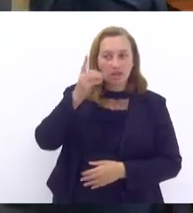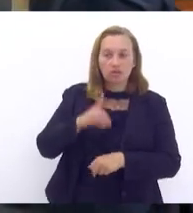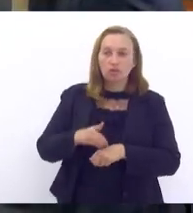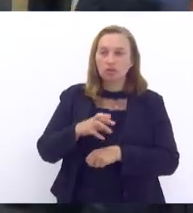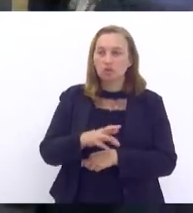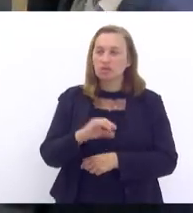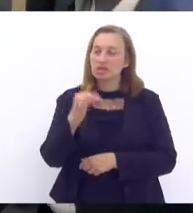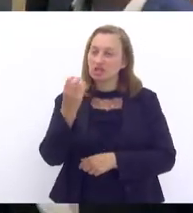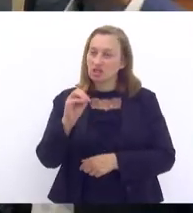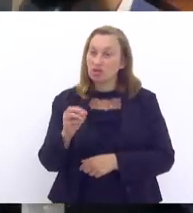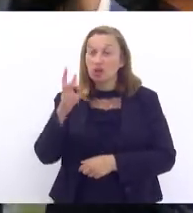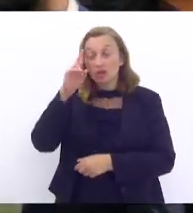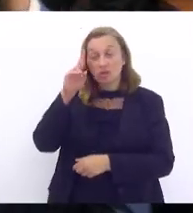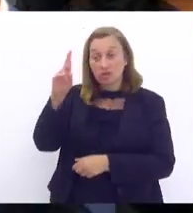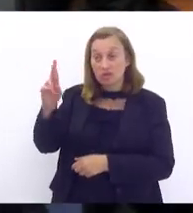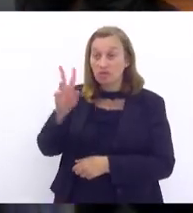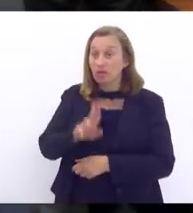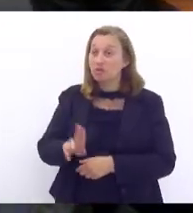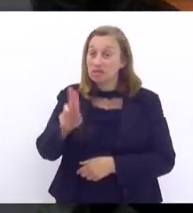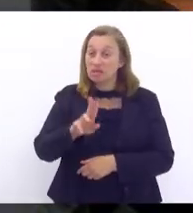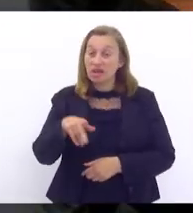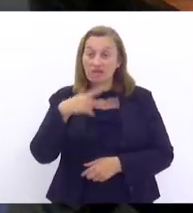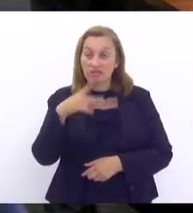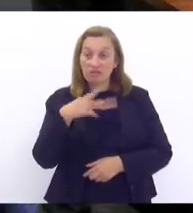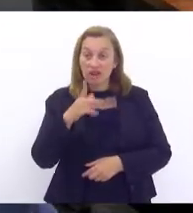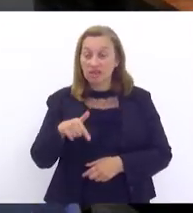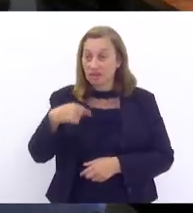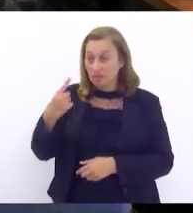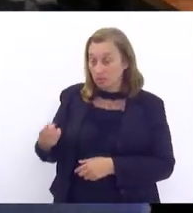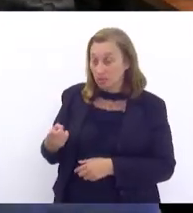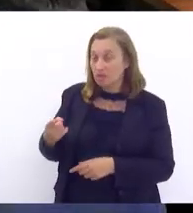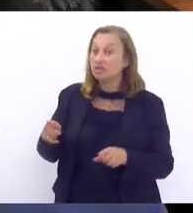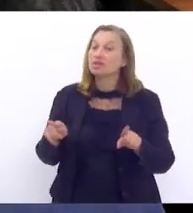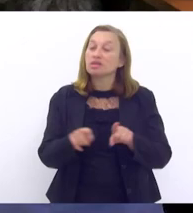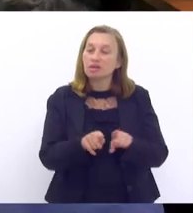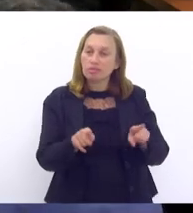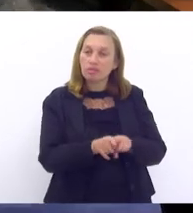Serginho, e Vossa Excelência vai usar a palavra logo em seguida, poderia também